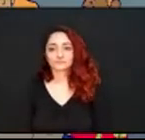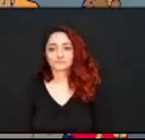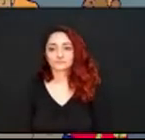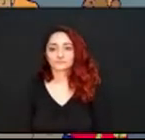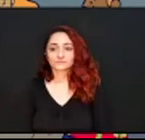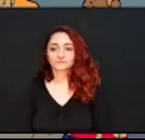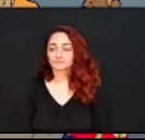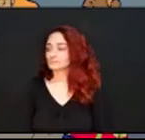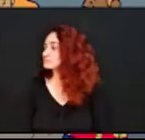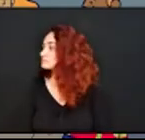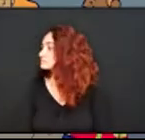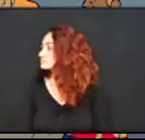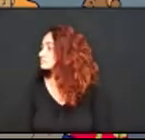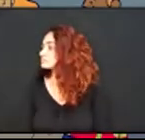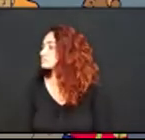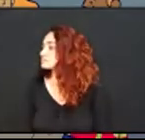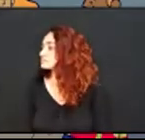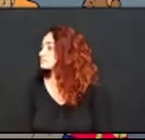E aí